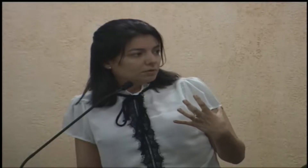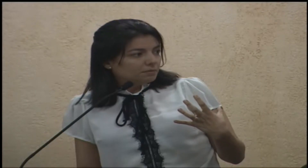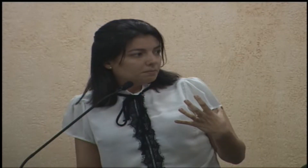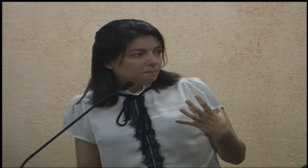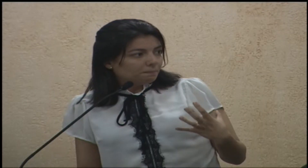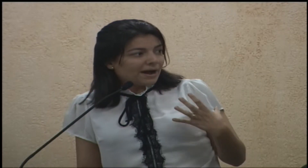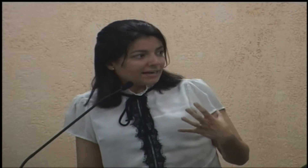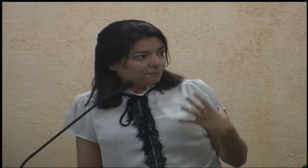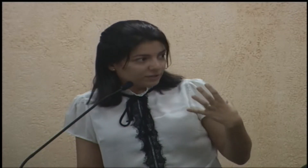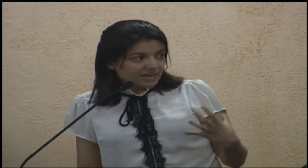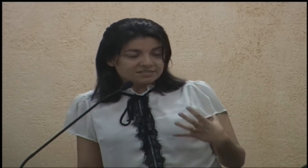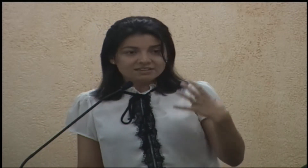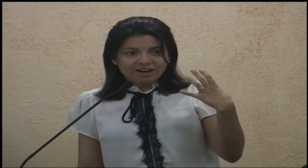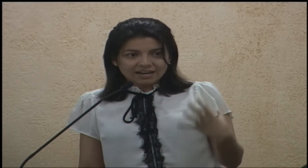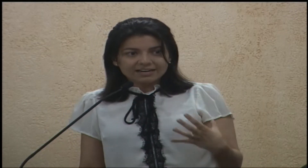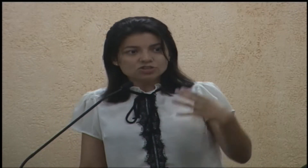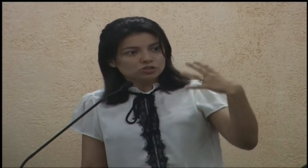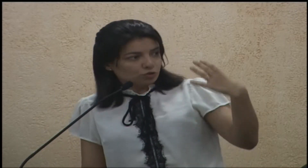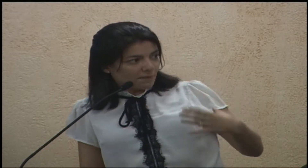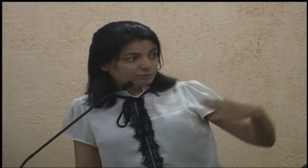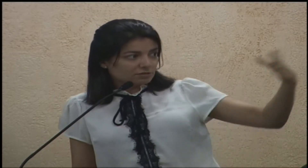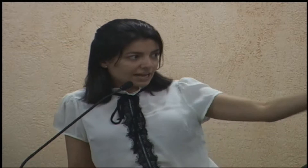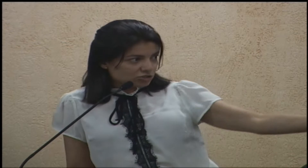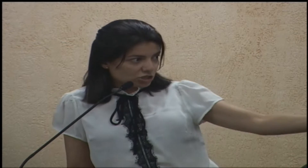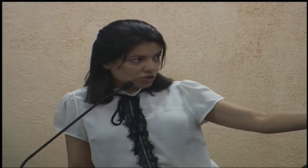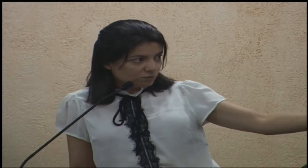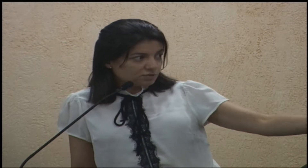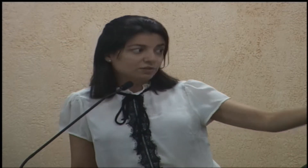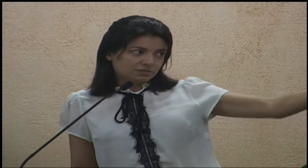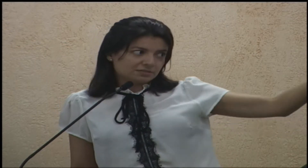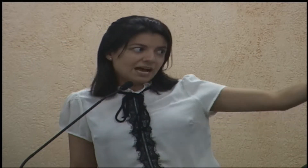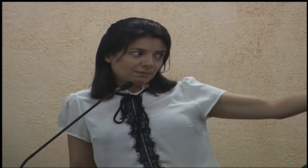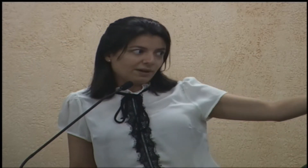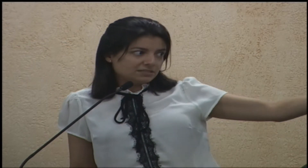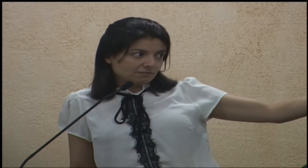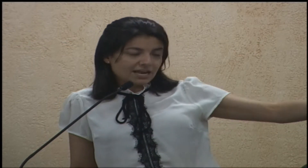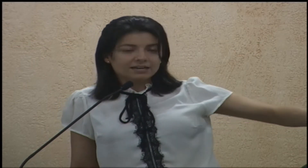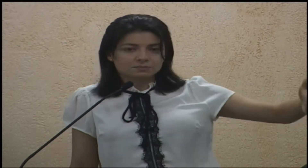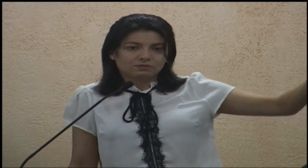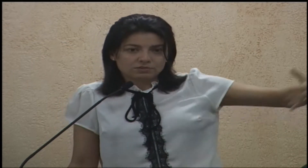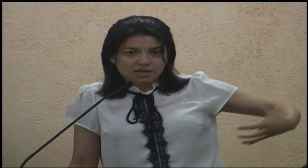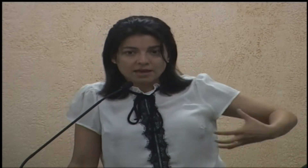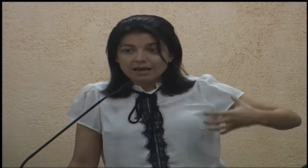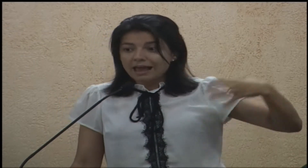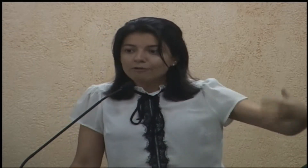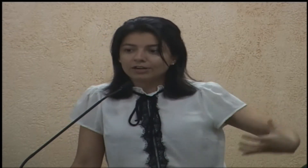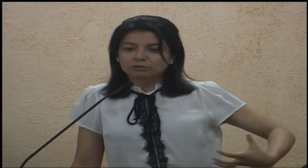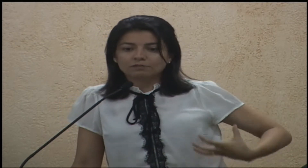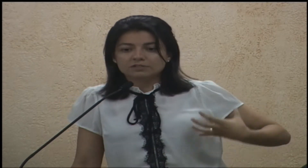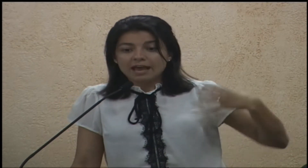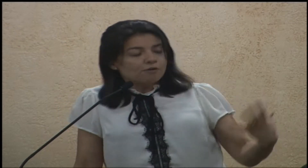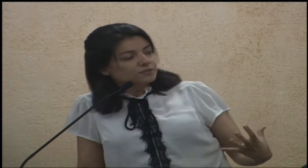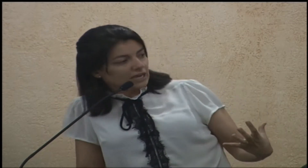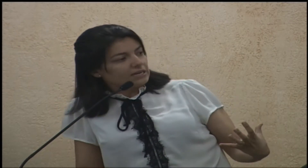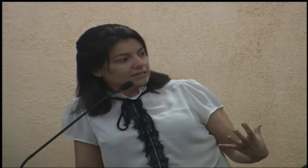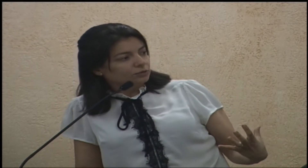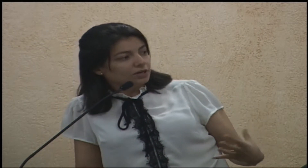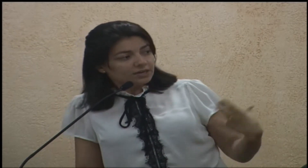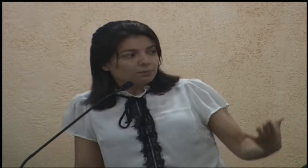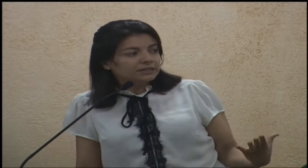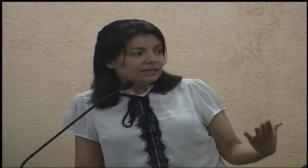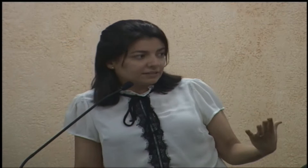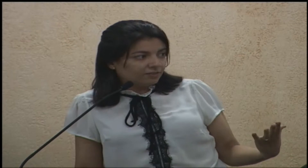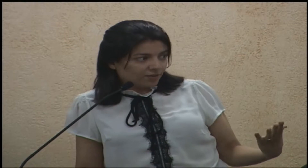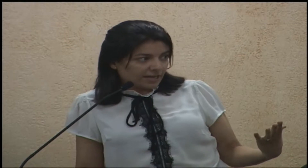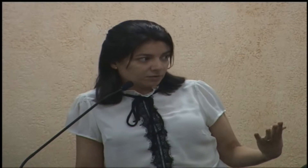momento para poder se valer de instrumentos legítimos, e você sabe quais são eles, porque você é um vereador, você é um fiscalizador,